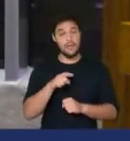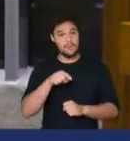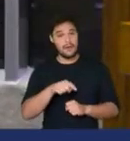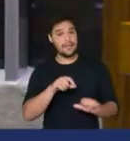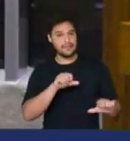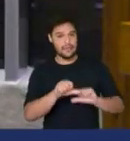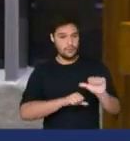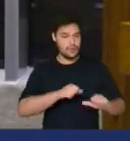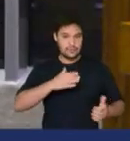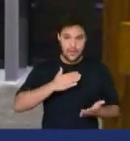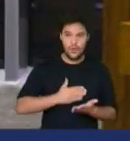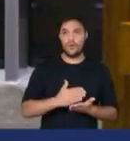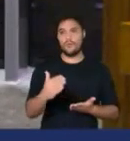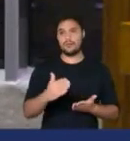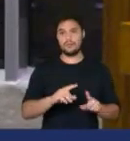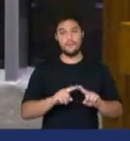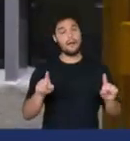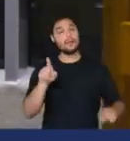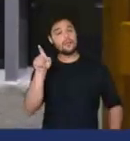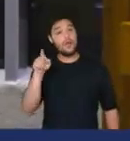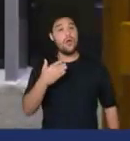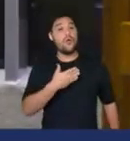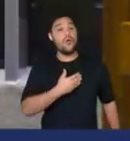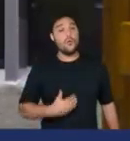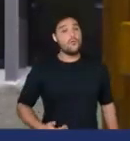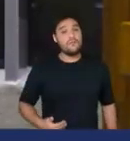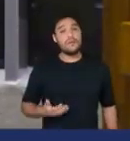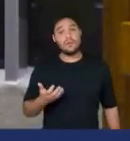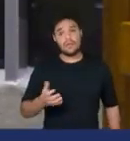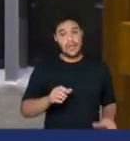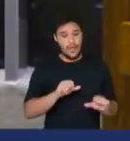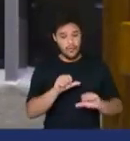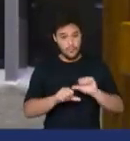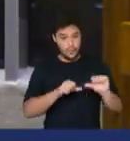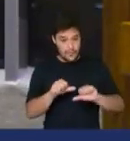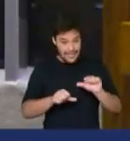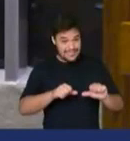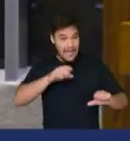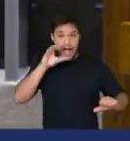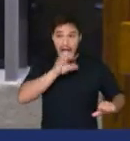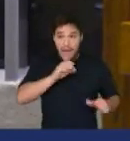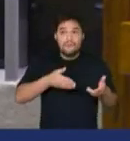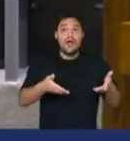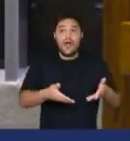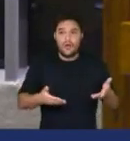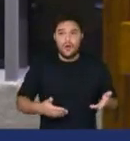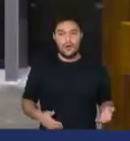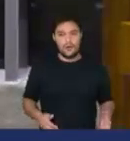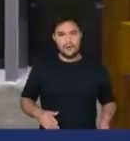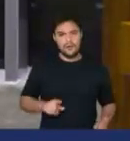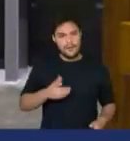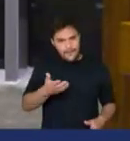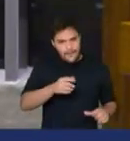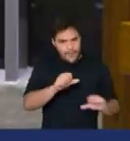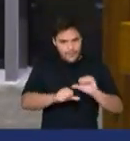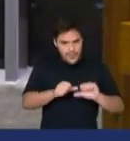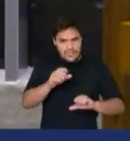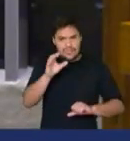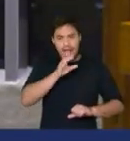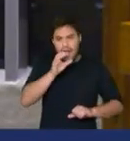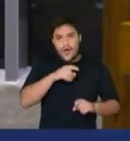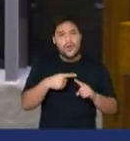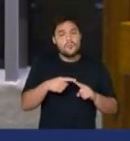essa mudança seja feita. Mas o governo quer fazer a mudança a toque de caixa. Quer fazer a toque de